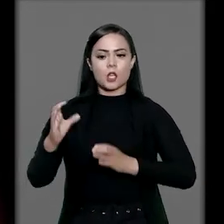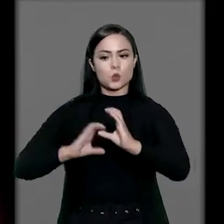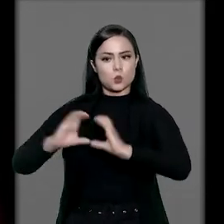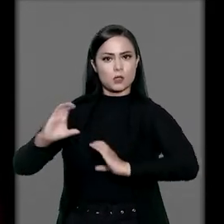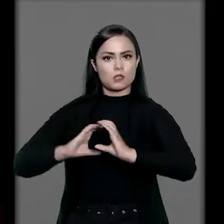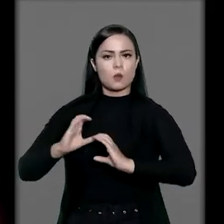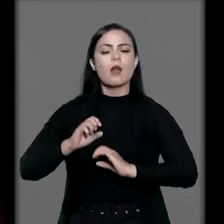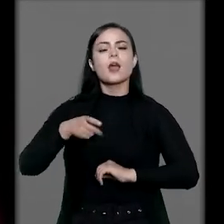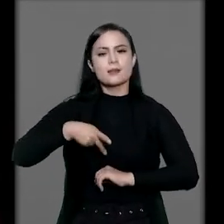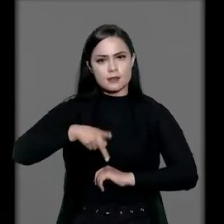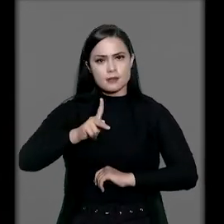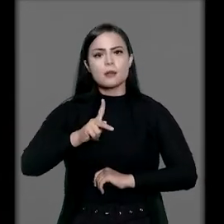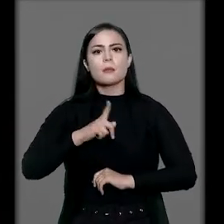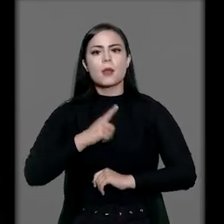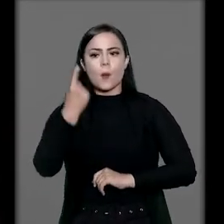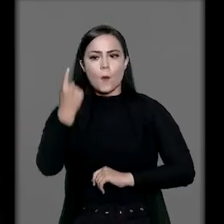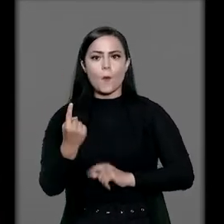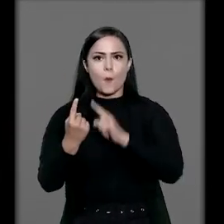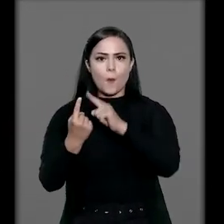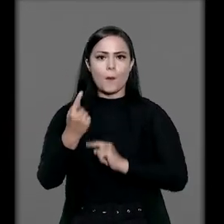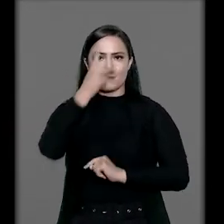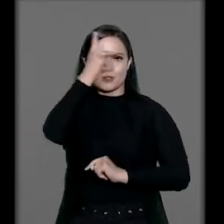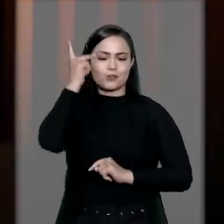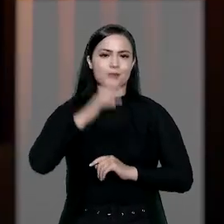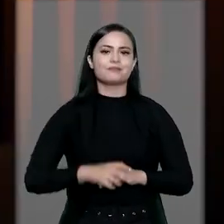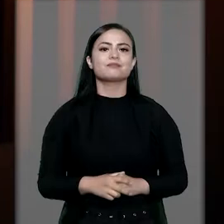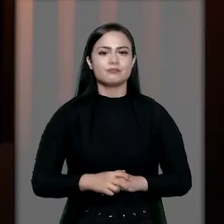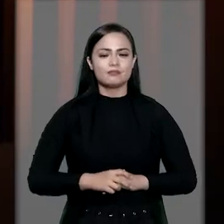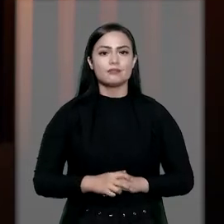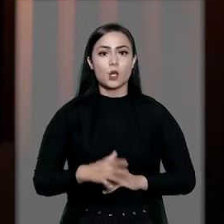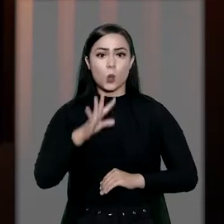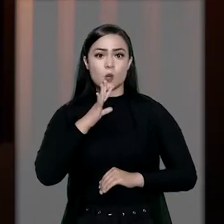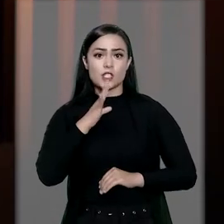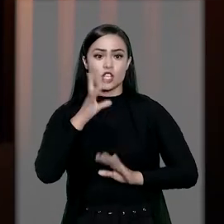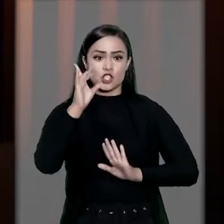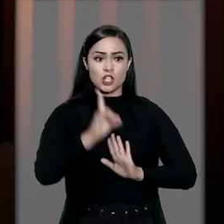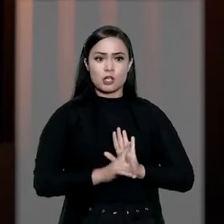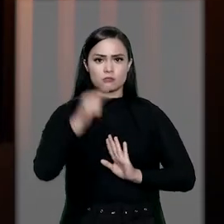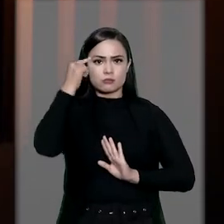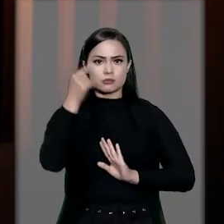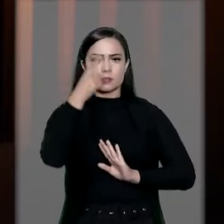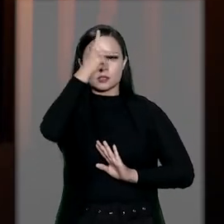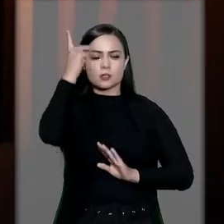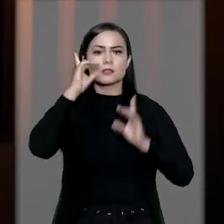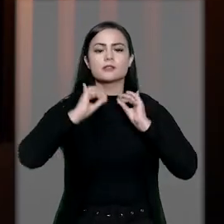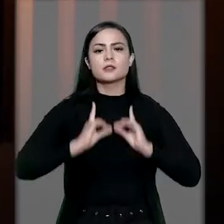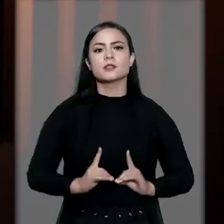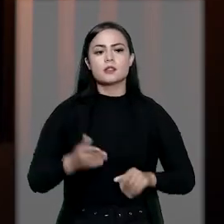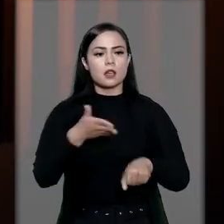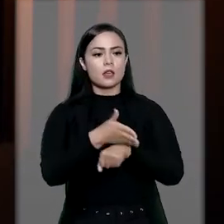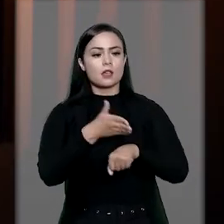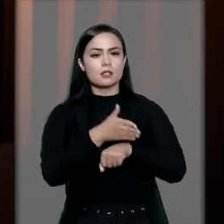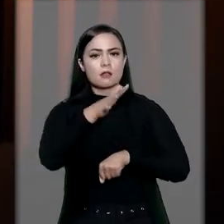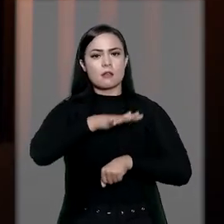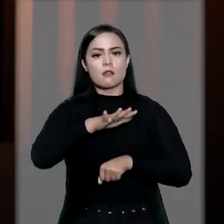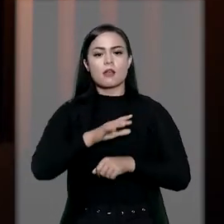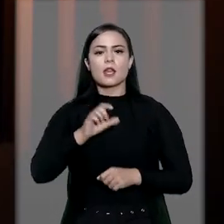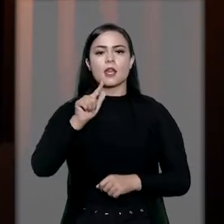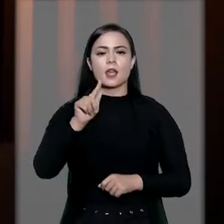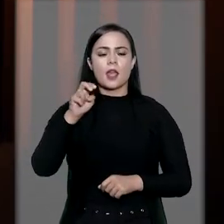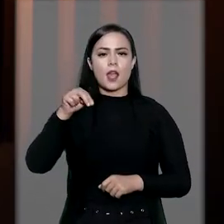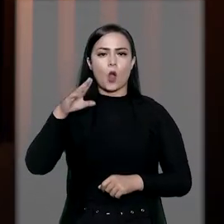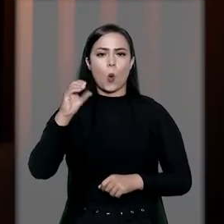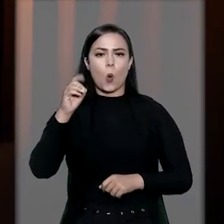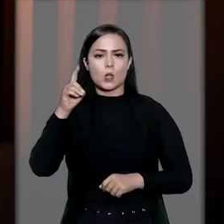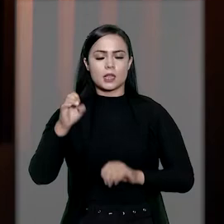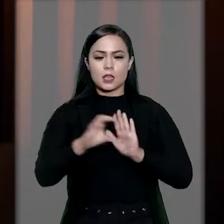sua interação é sempre com uma pessoa. Para conhecer os direitos e deveres da pessoa com deficiência, acesse por meio desse